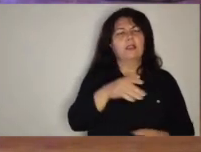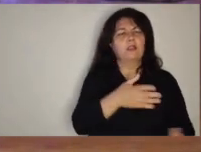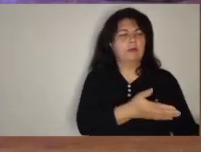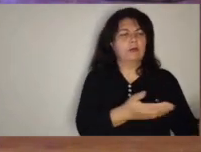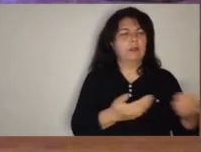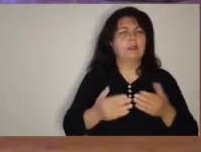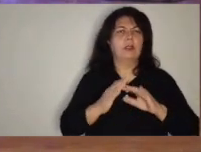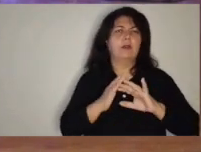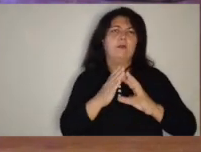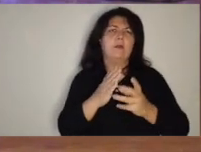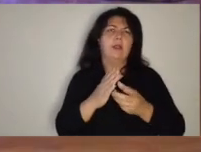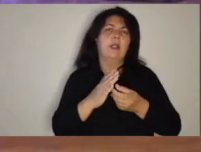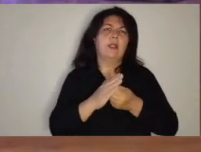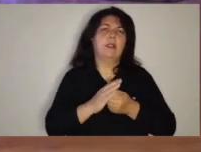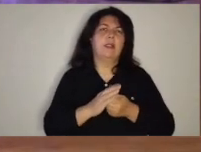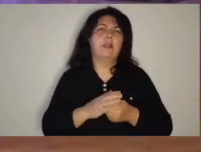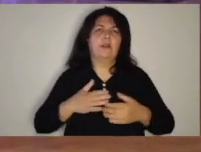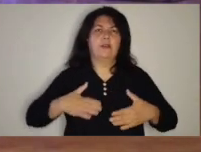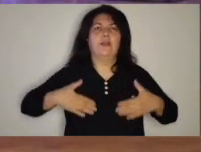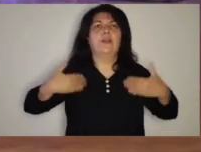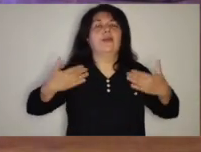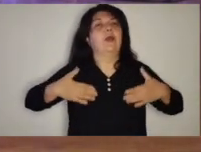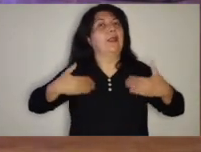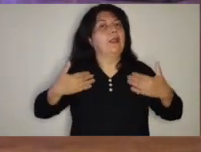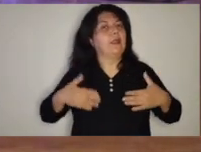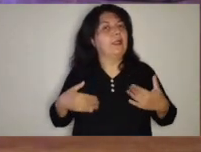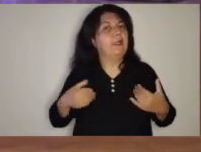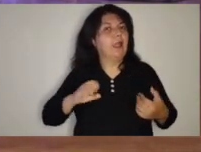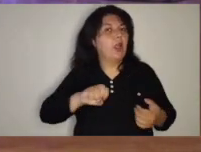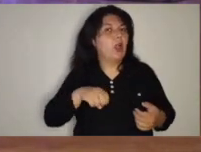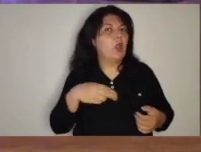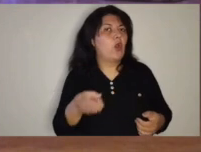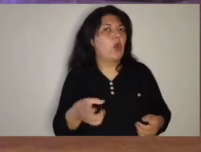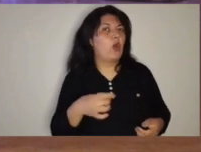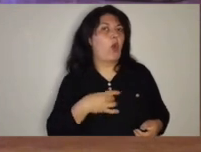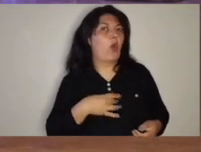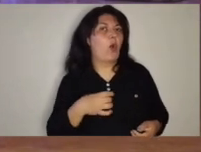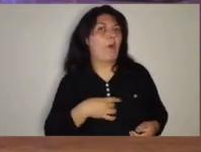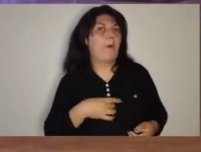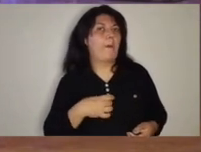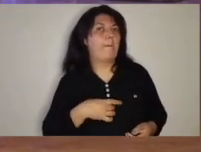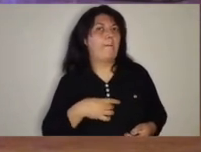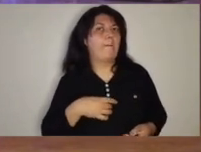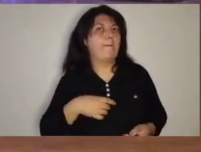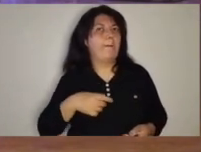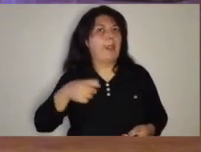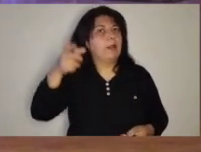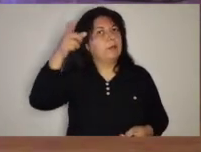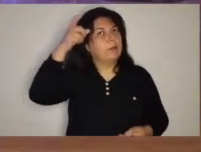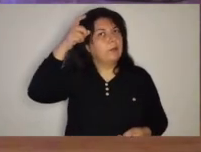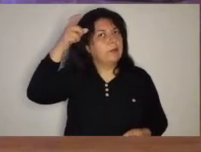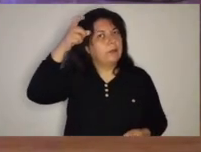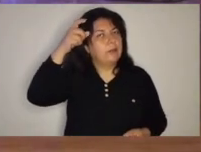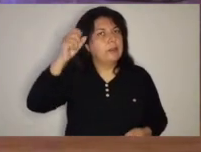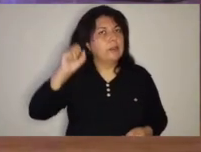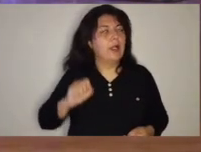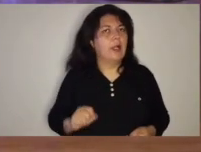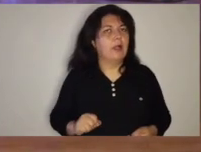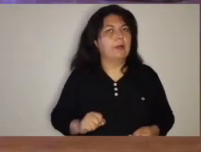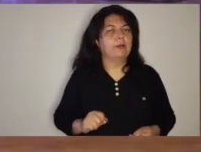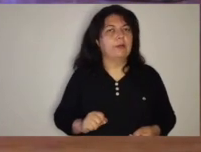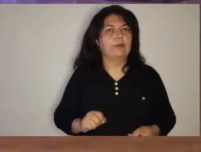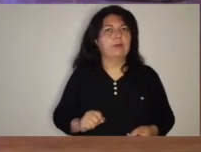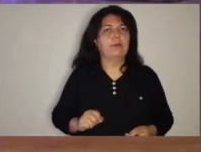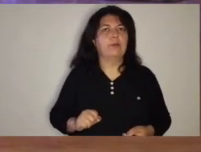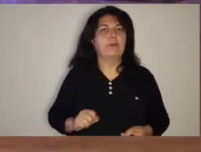salvação? Lembra lá Salmo 51? Torne a dar a alegria da salvação? Ou você tem vindo na igreja com medo de ir para o inferno?